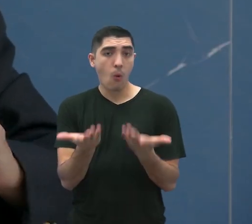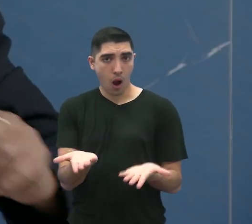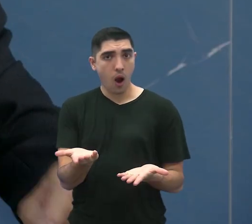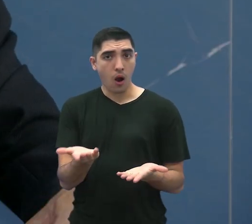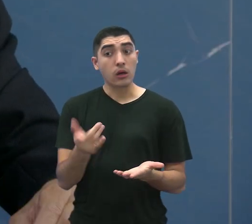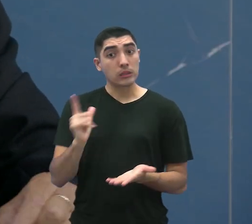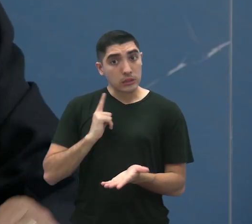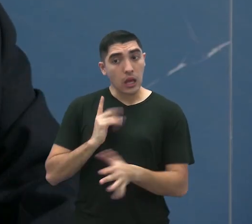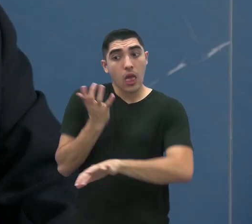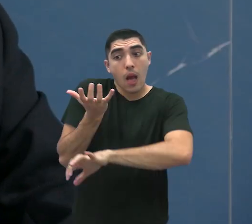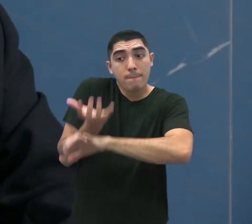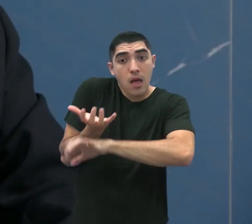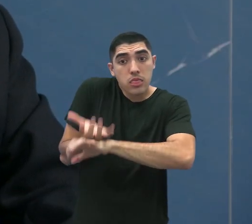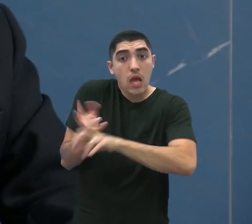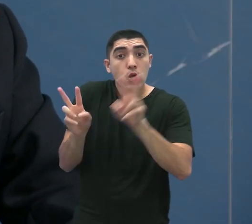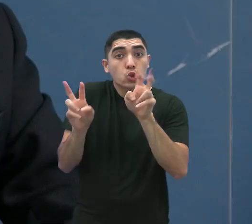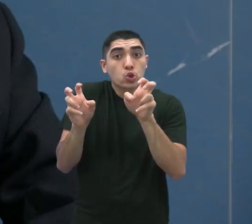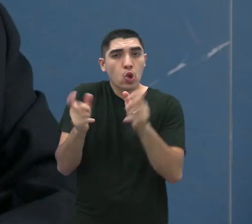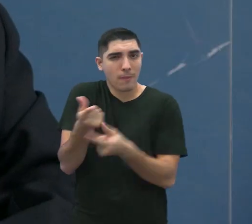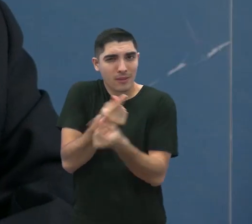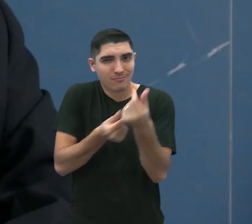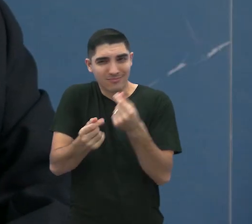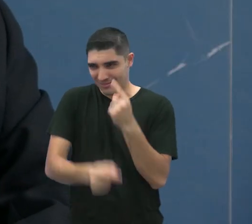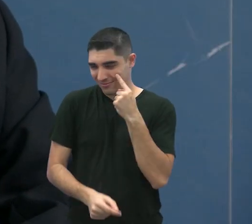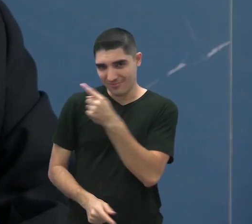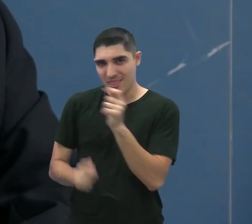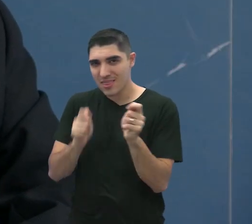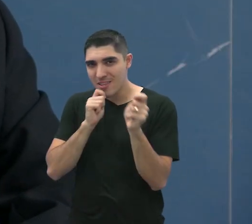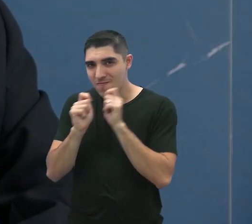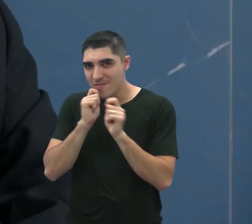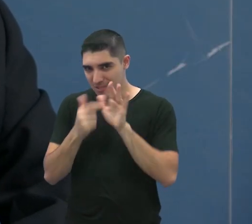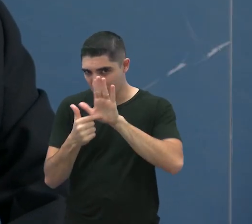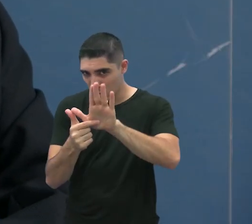uma disciplina, né? Igual apareceu ali,